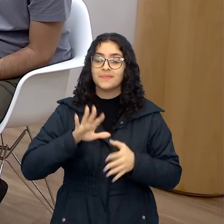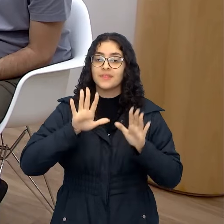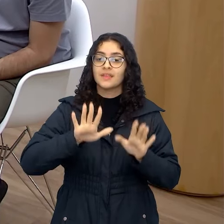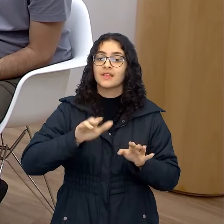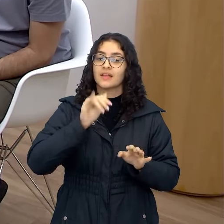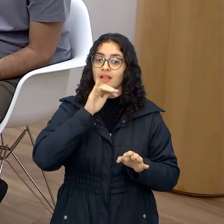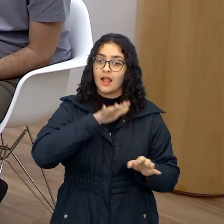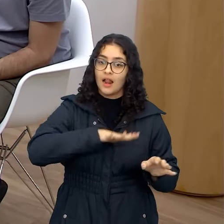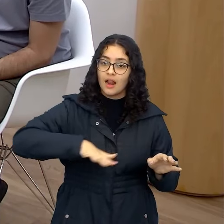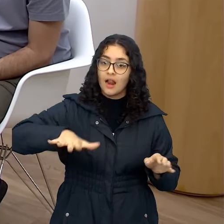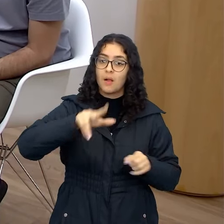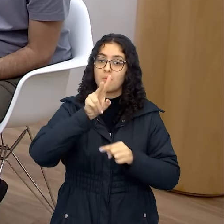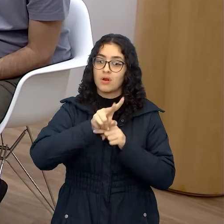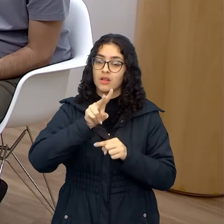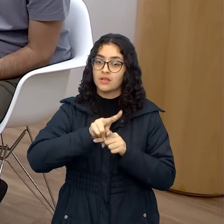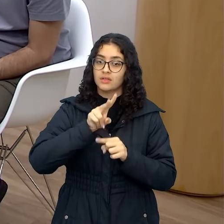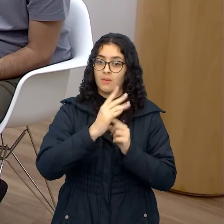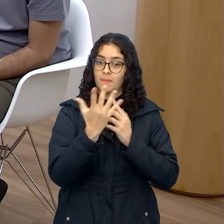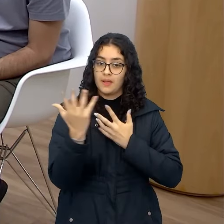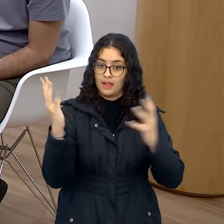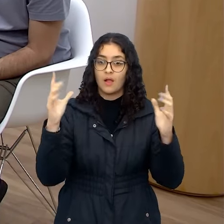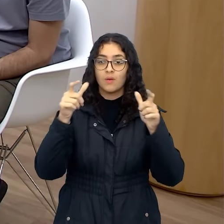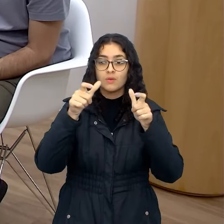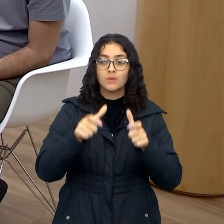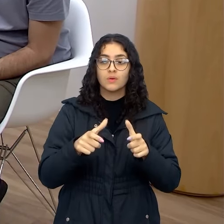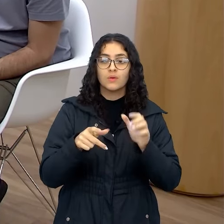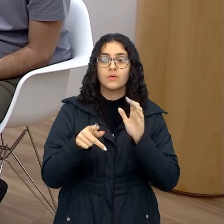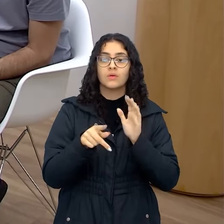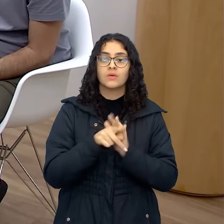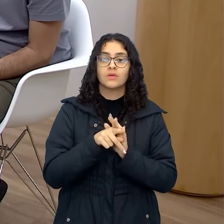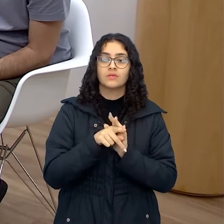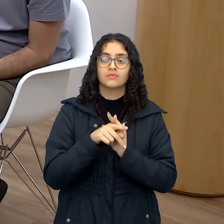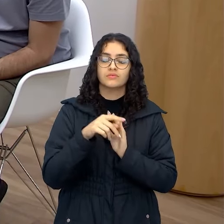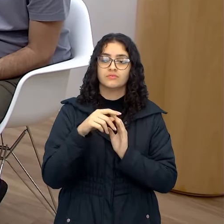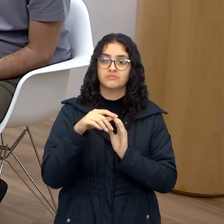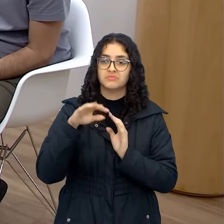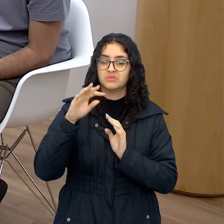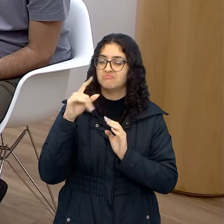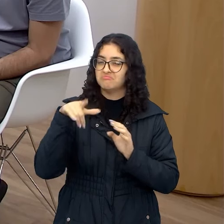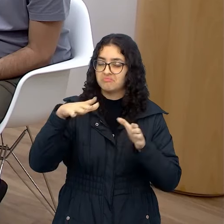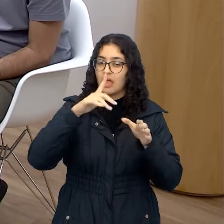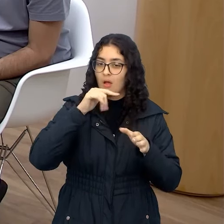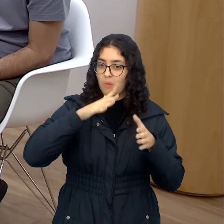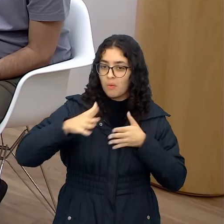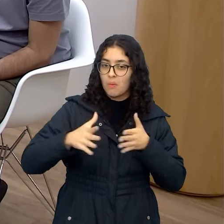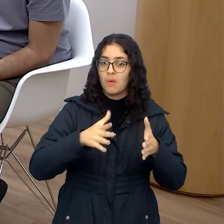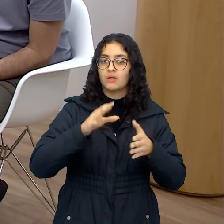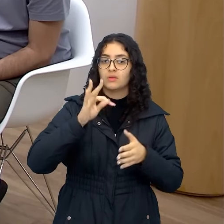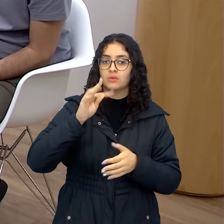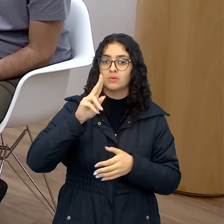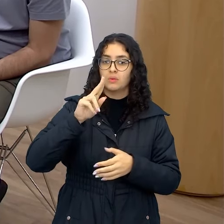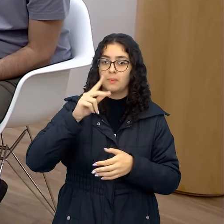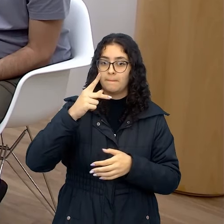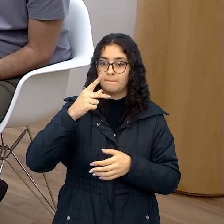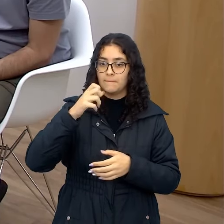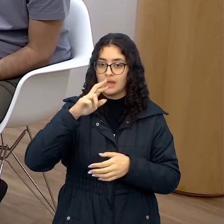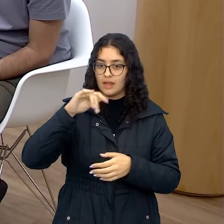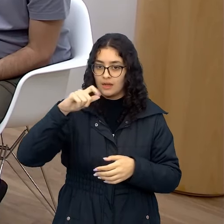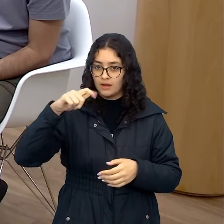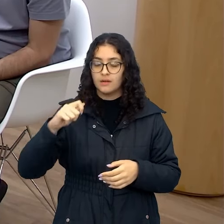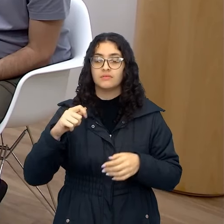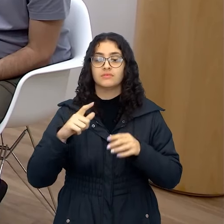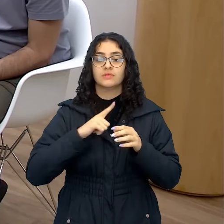área de proteção ambiental que fica localizada na represa de Tupararanga. Mas lá tem uma especulação imobiliária, isso é um problema, porque